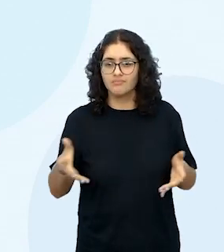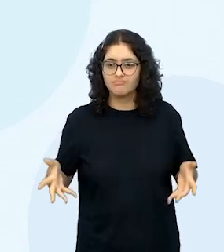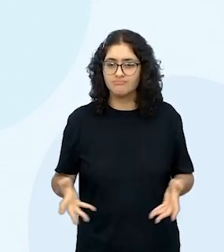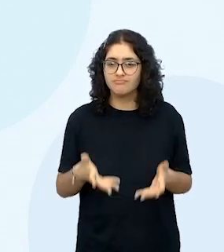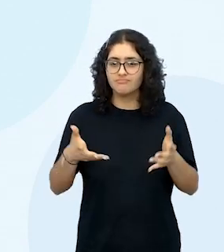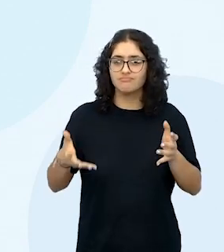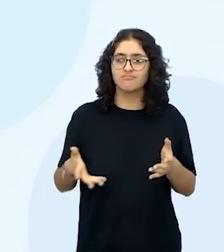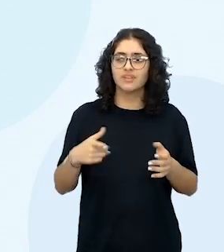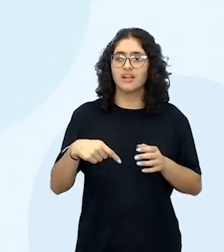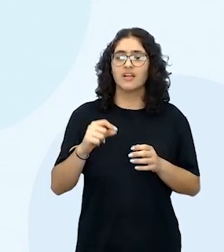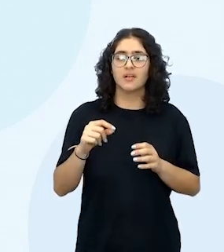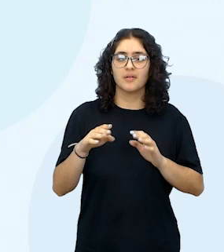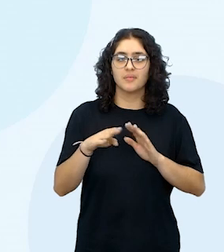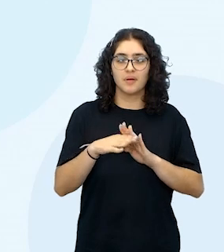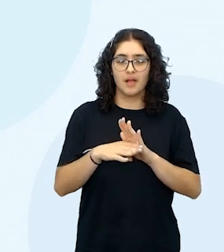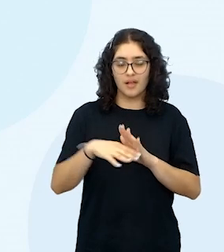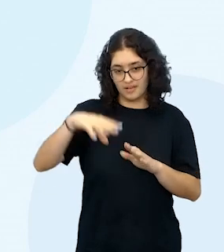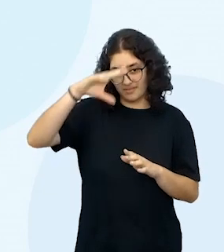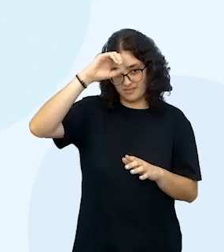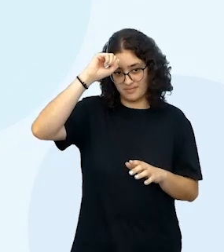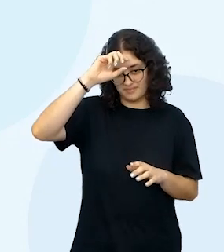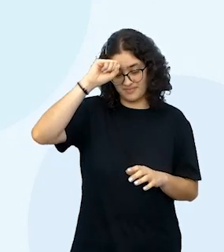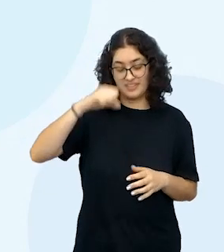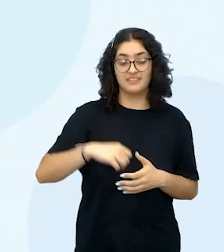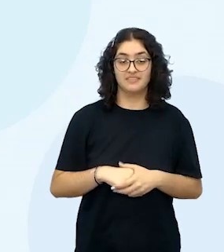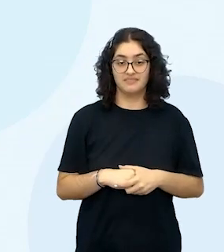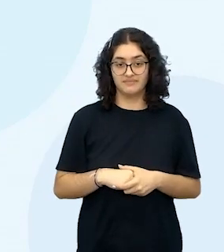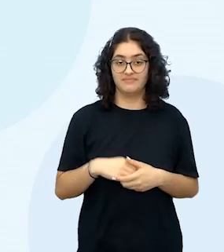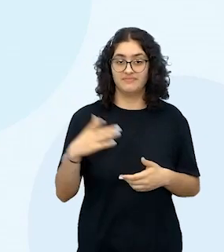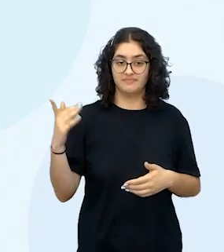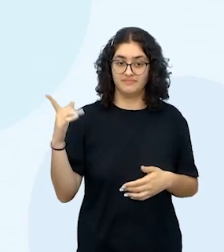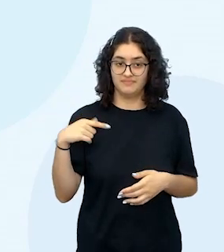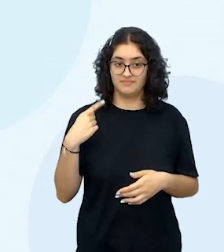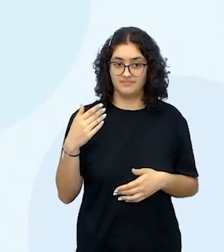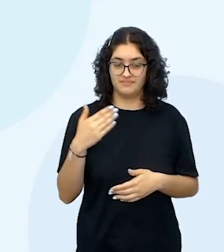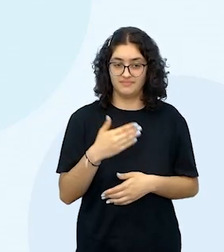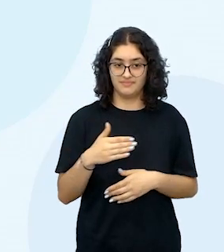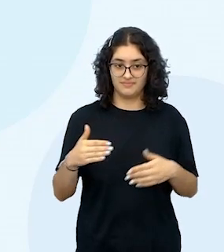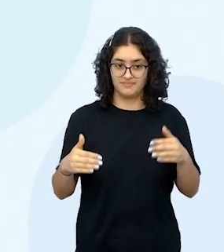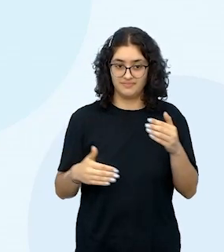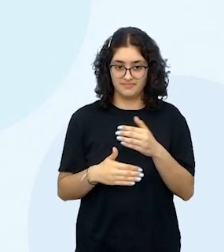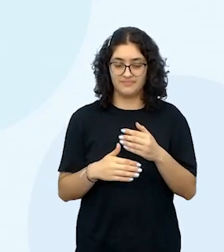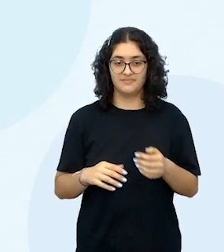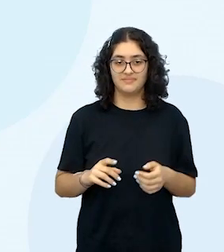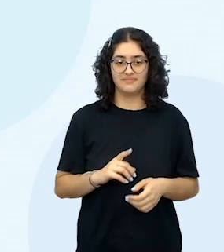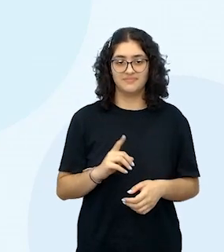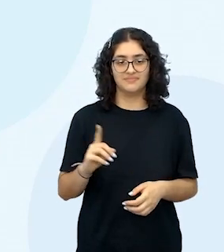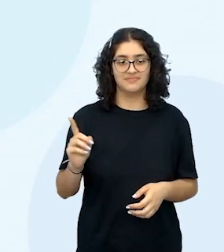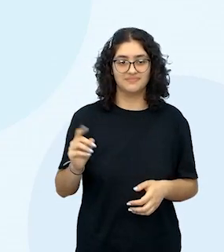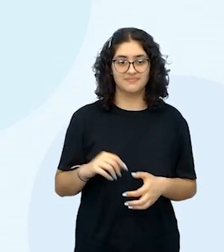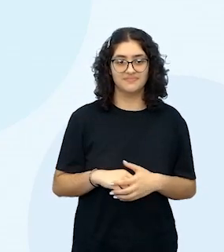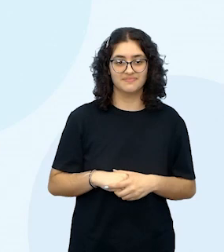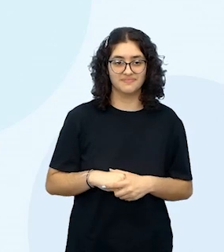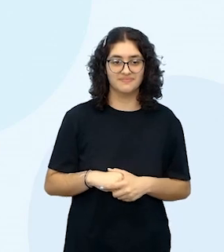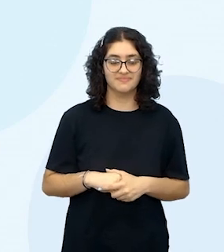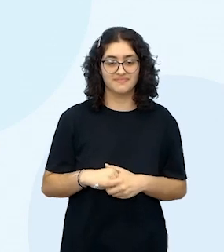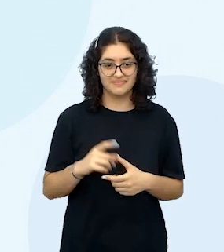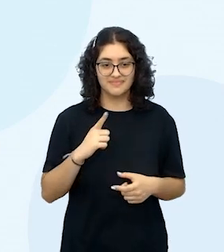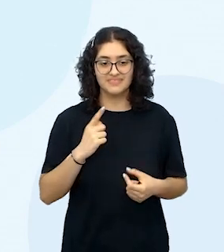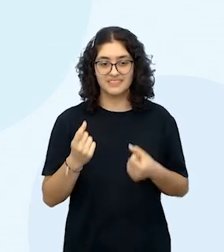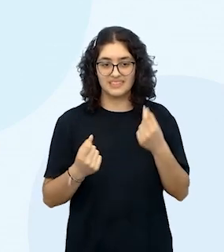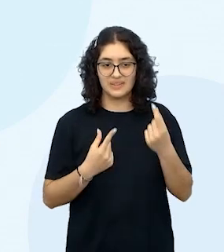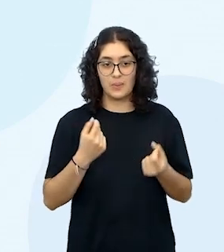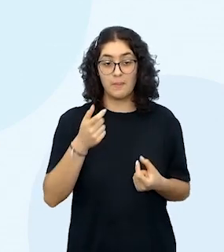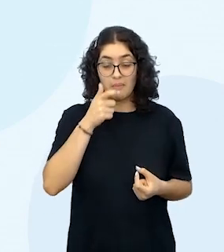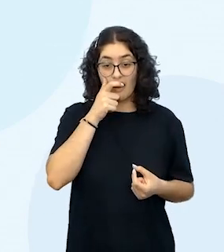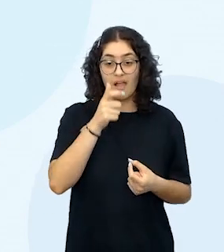potencializar nesse processo de aprendizagem. E aí, no próximo slide... Eu trago já temos aqui algumas... Temos algumas aqui, muito